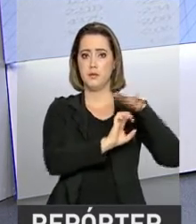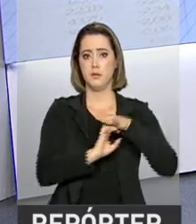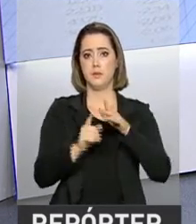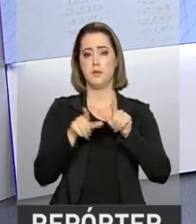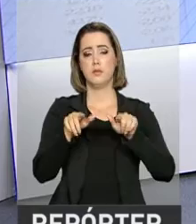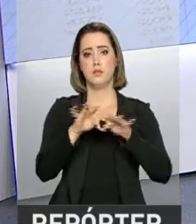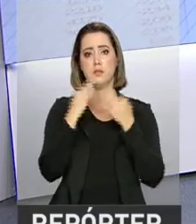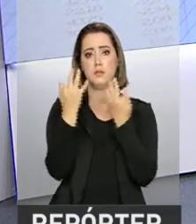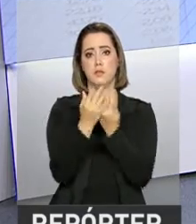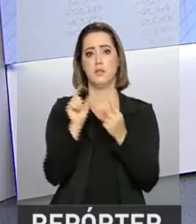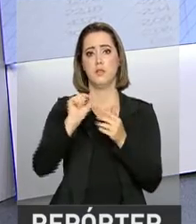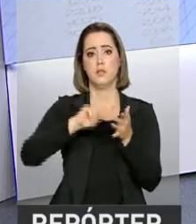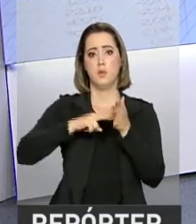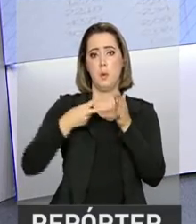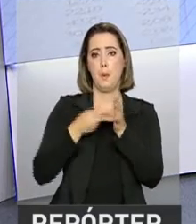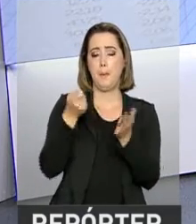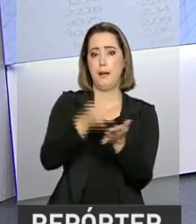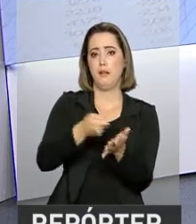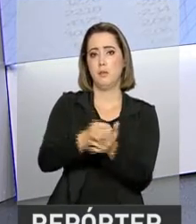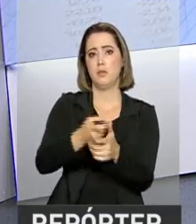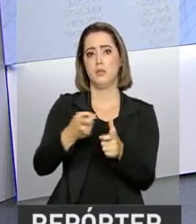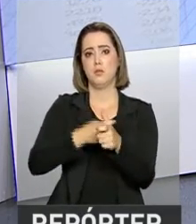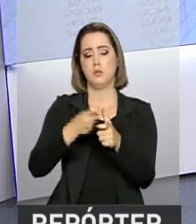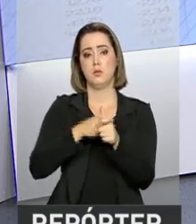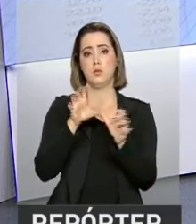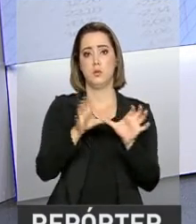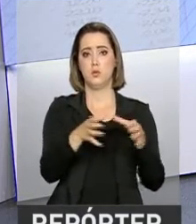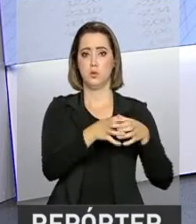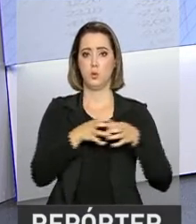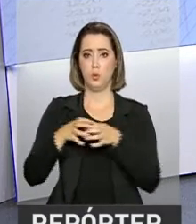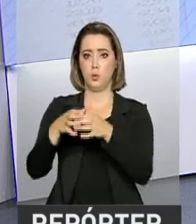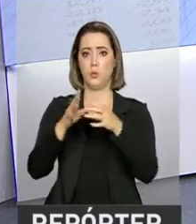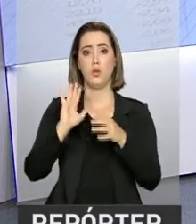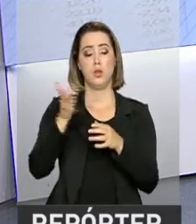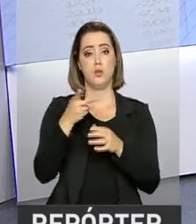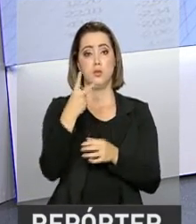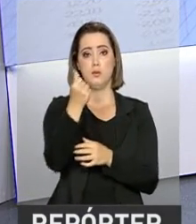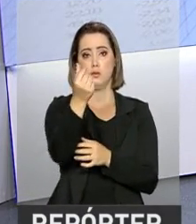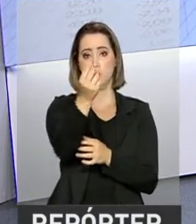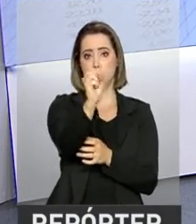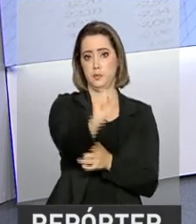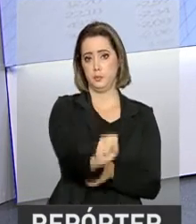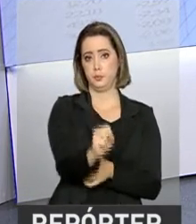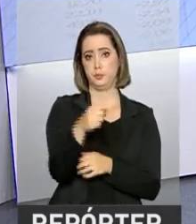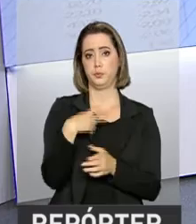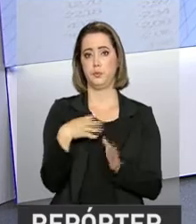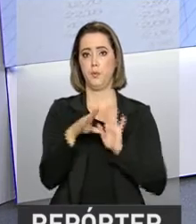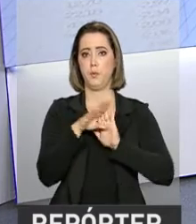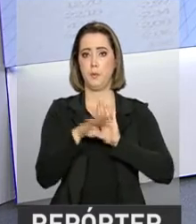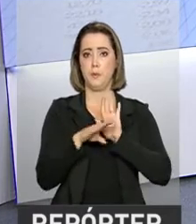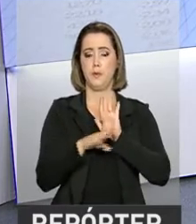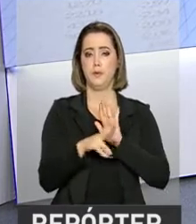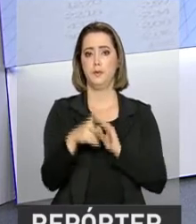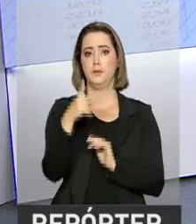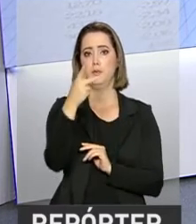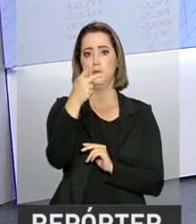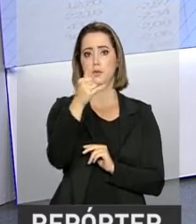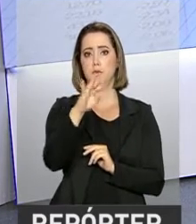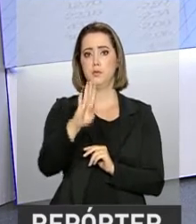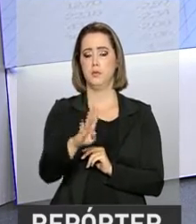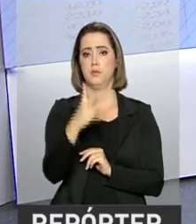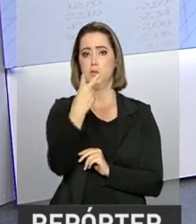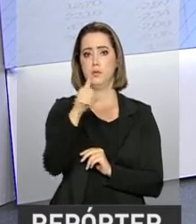das famílias também ou seja o pagamento de dívidas desses setores já para 2018 a projeção é de pib de